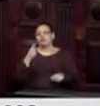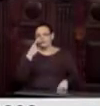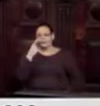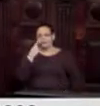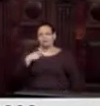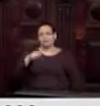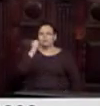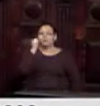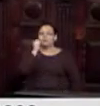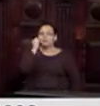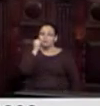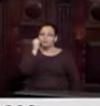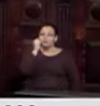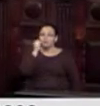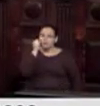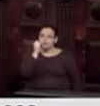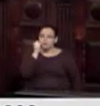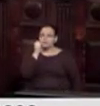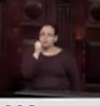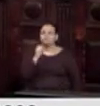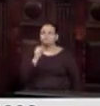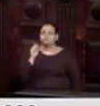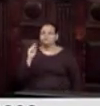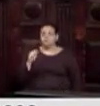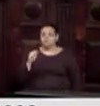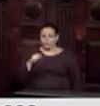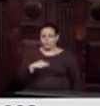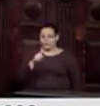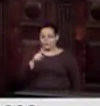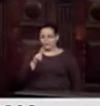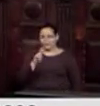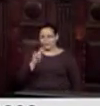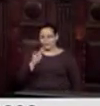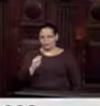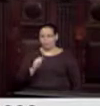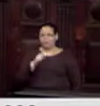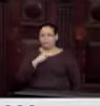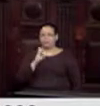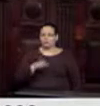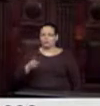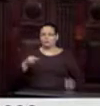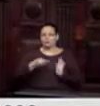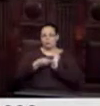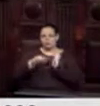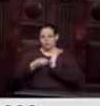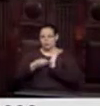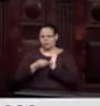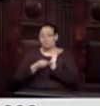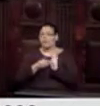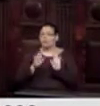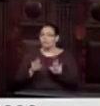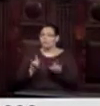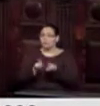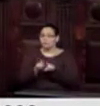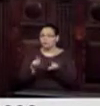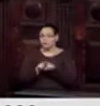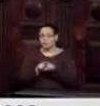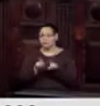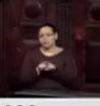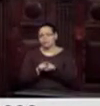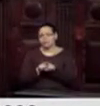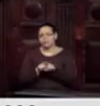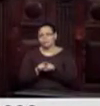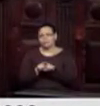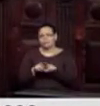Senado. A reforma da Previdência ainda está na Câmara dos Deputados. Mas também, e